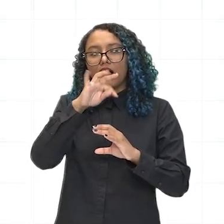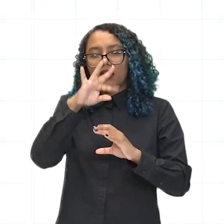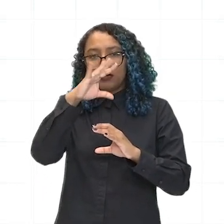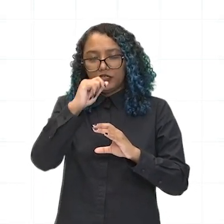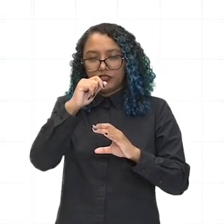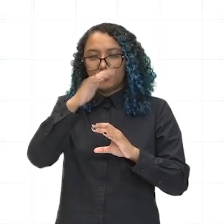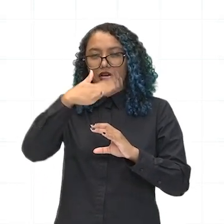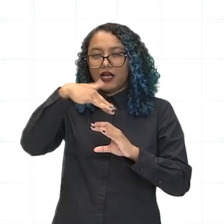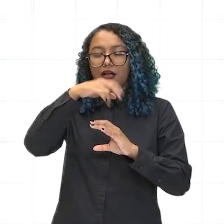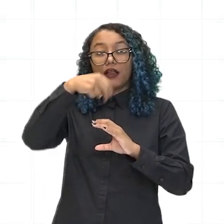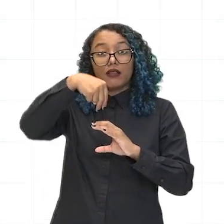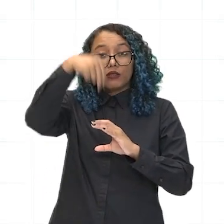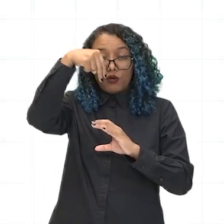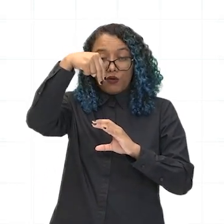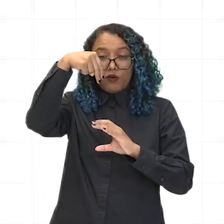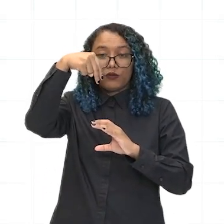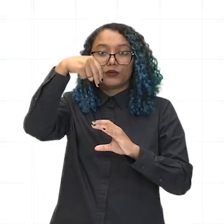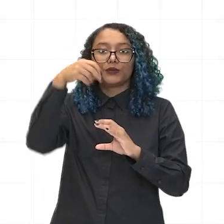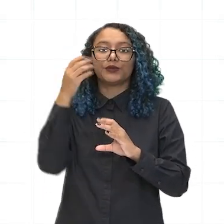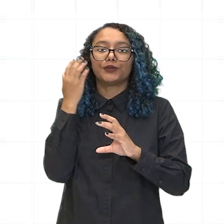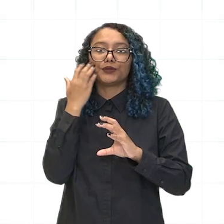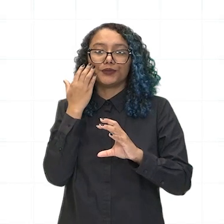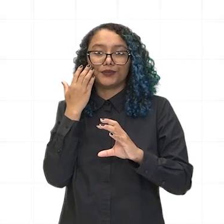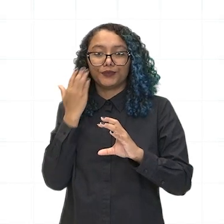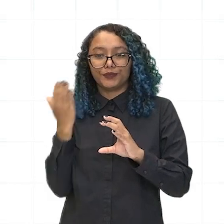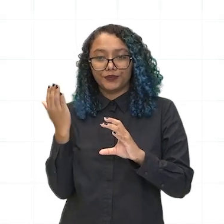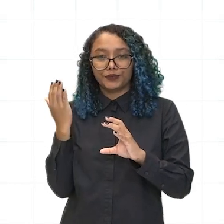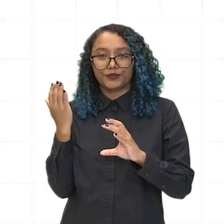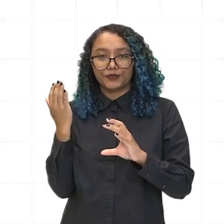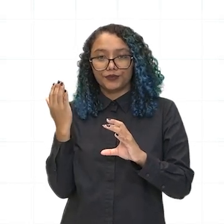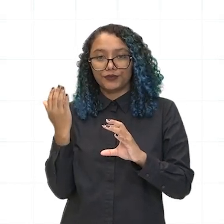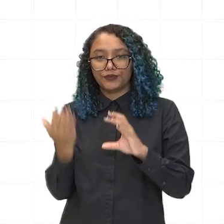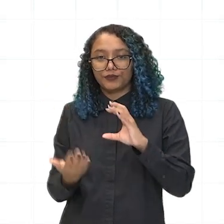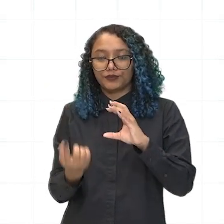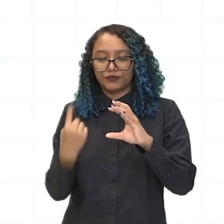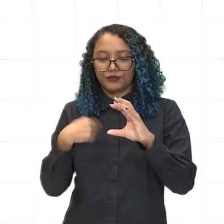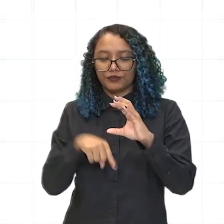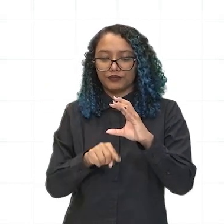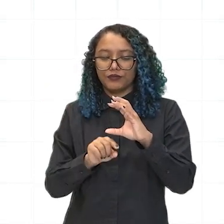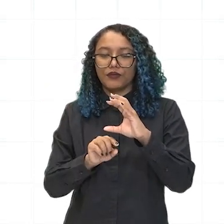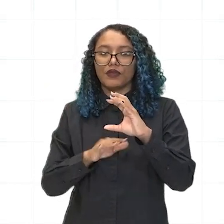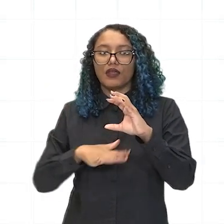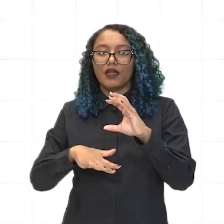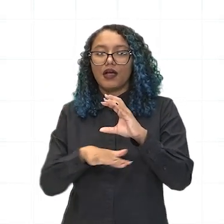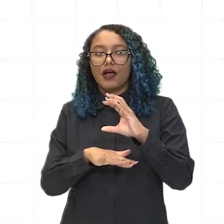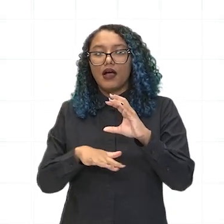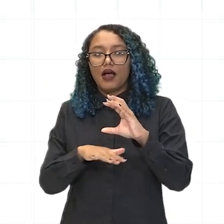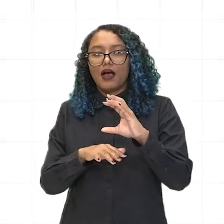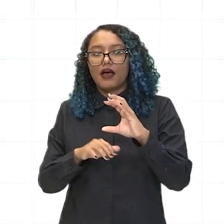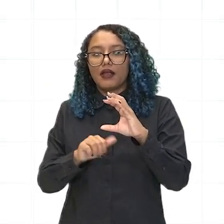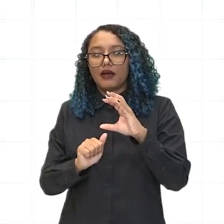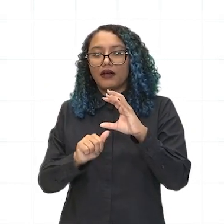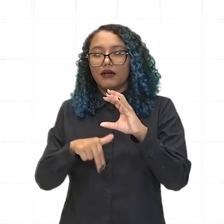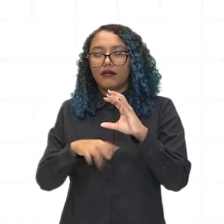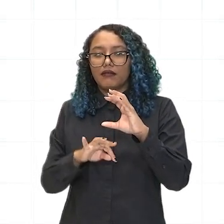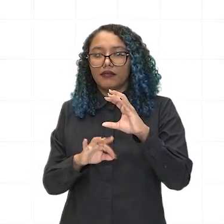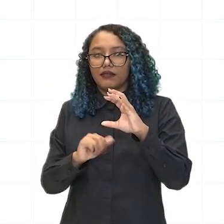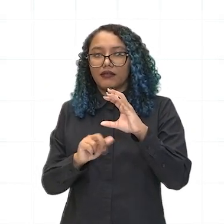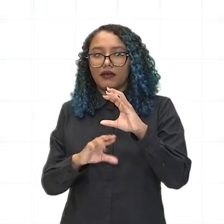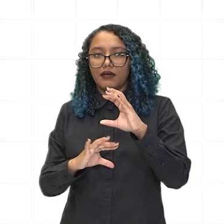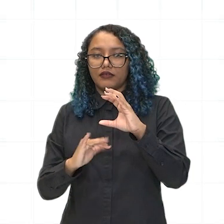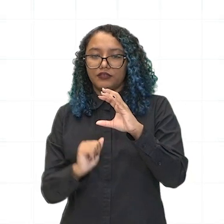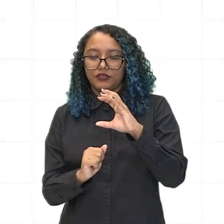cima, no norte, na extremidade norte do planeta Terra, e a zona polar antártica, que está